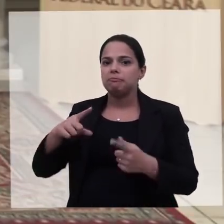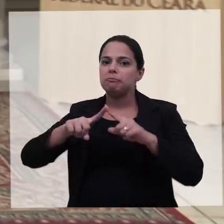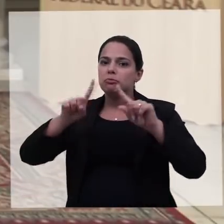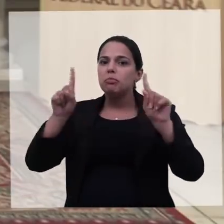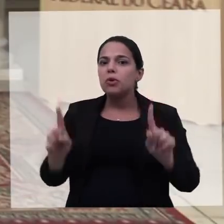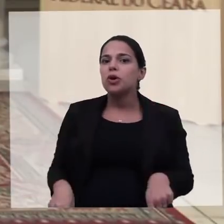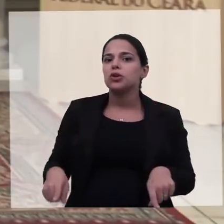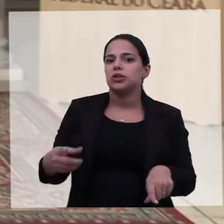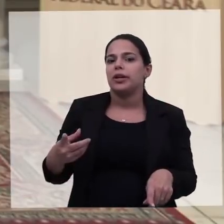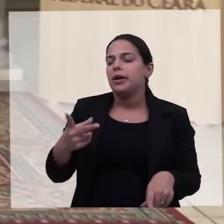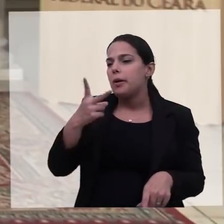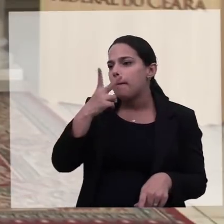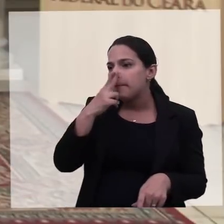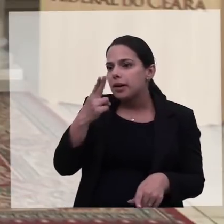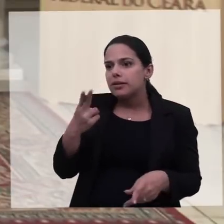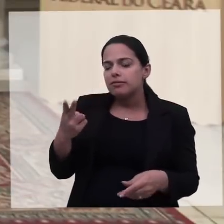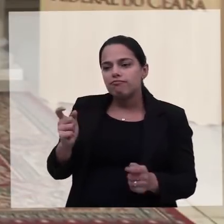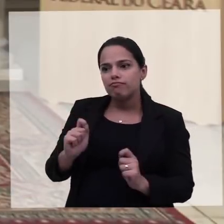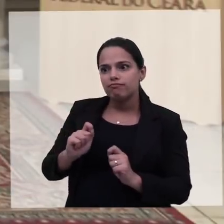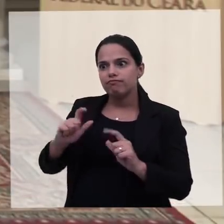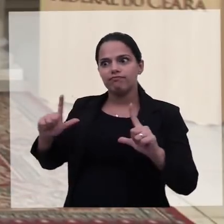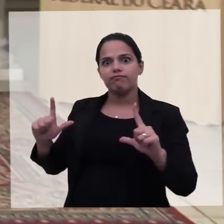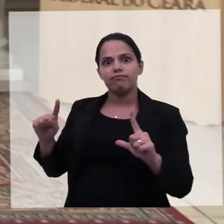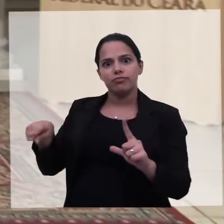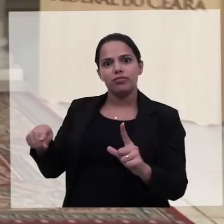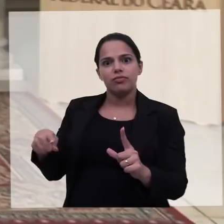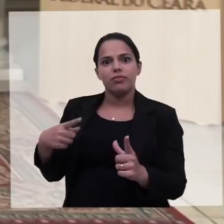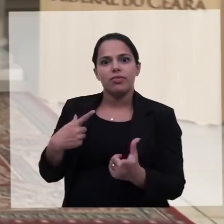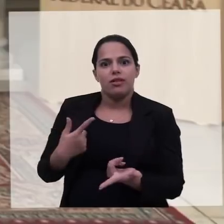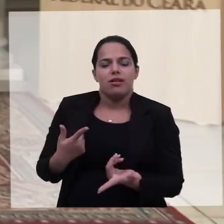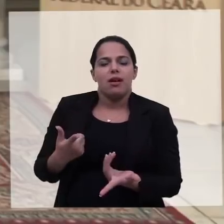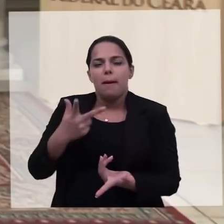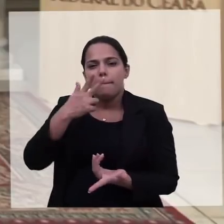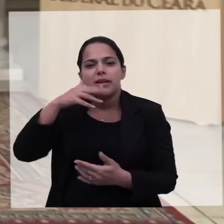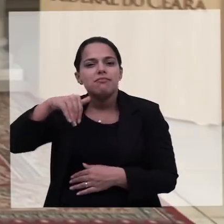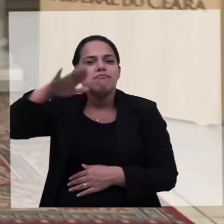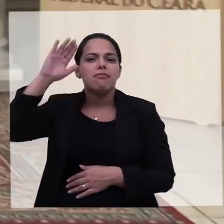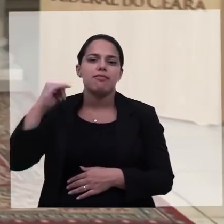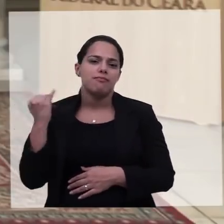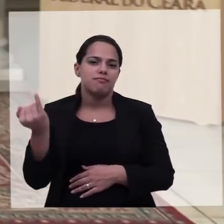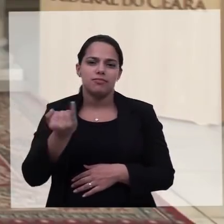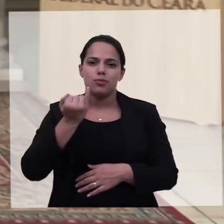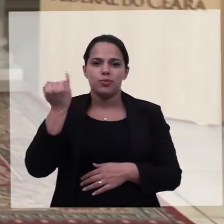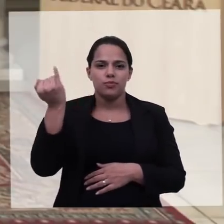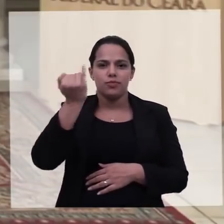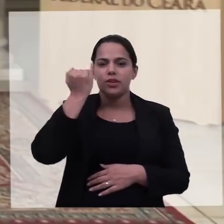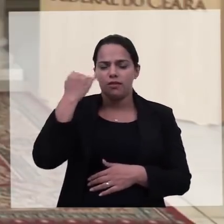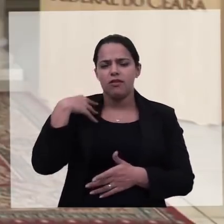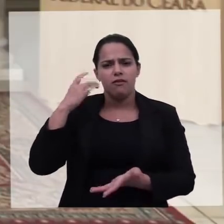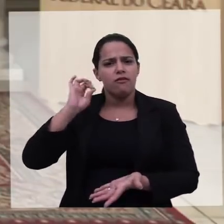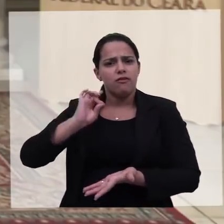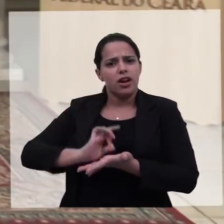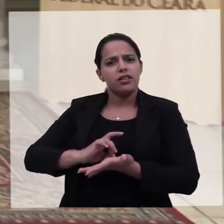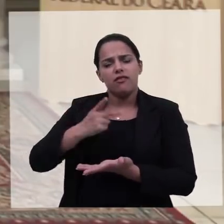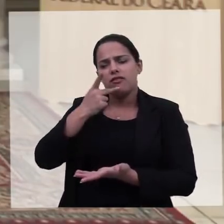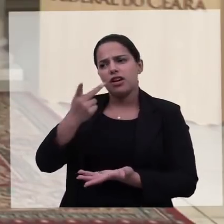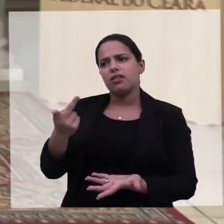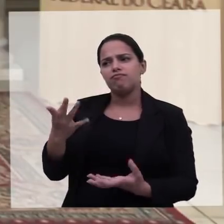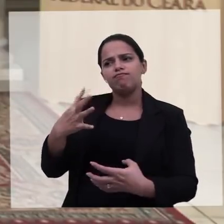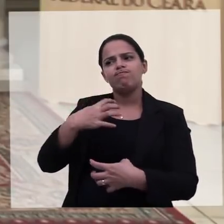esse projeto gerou essa parte, que para mim, assim, tem muito mais